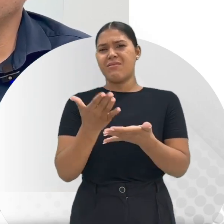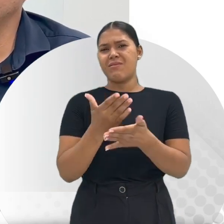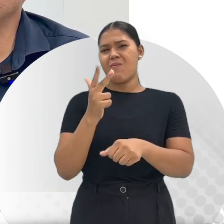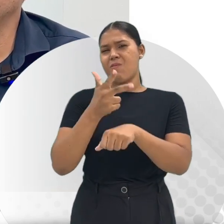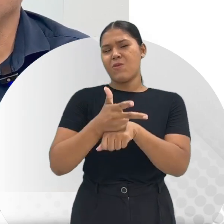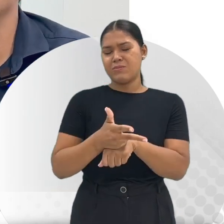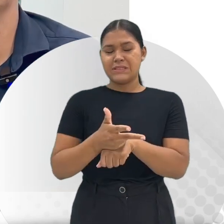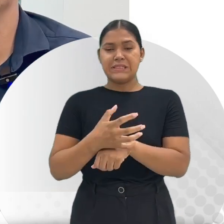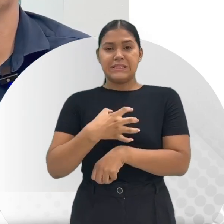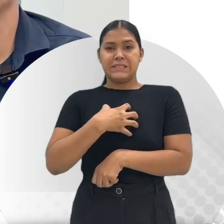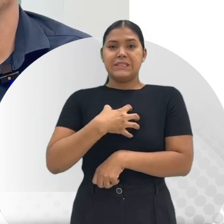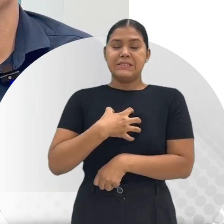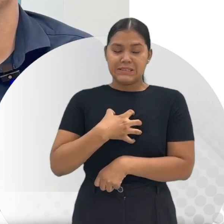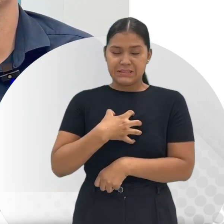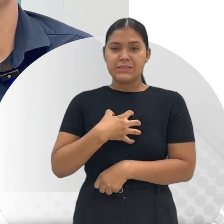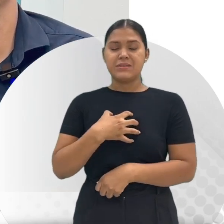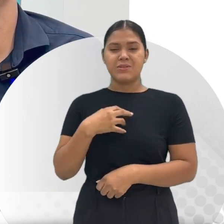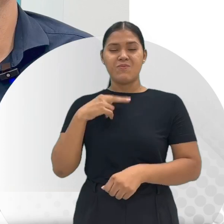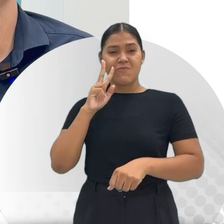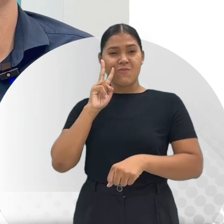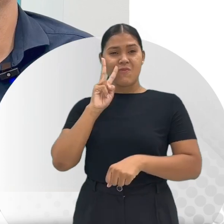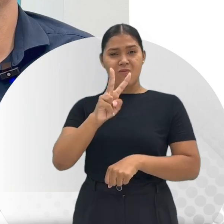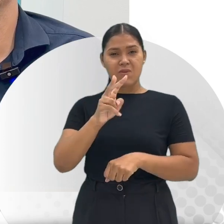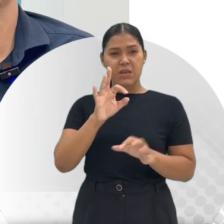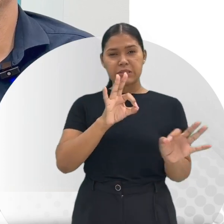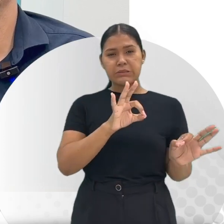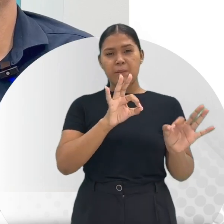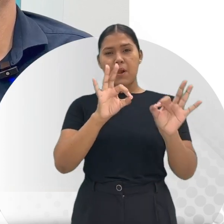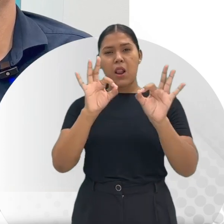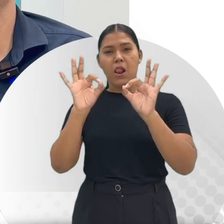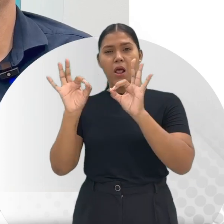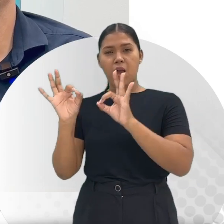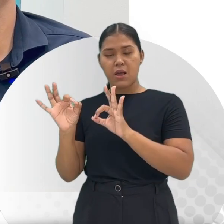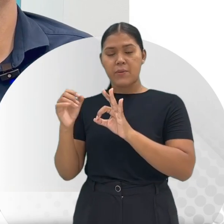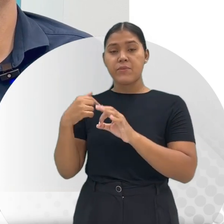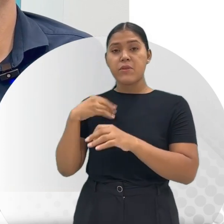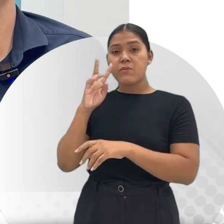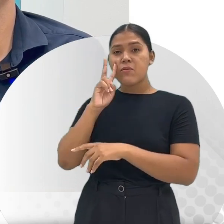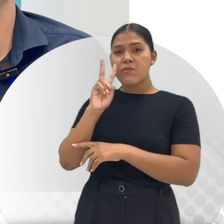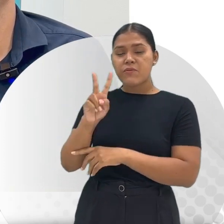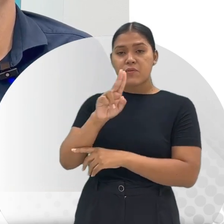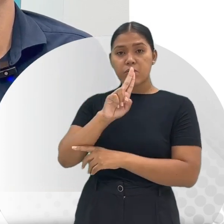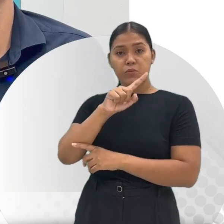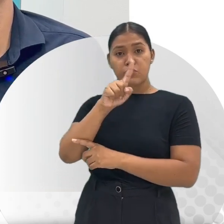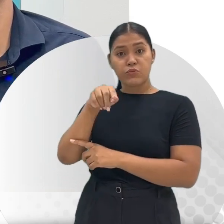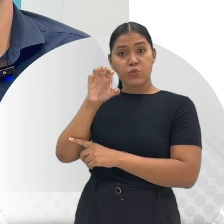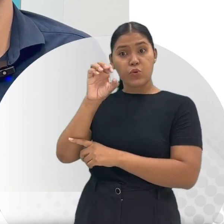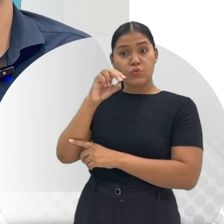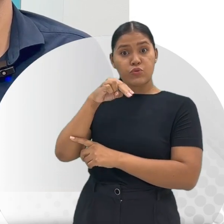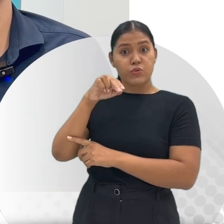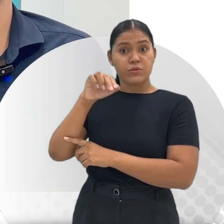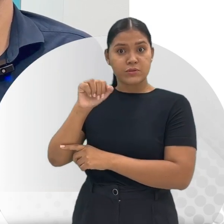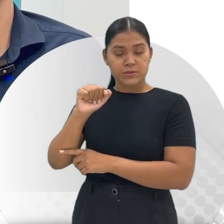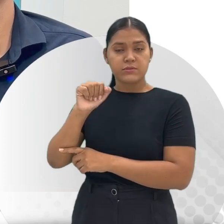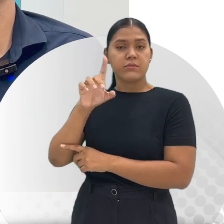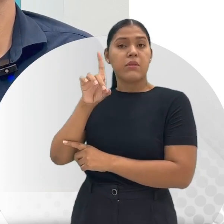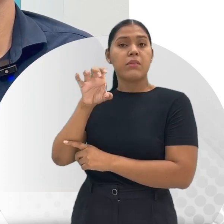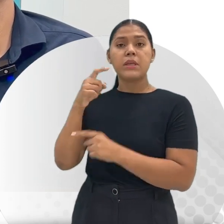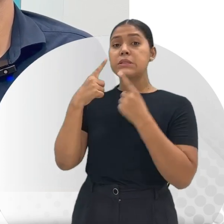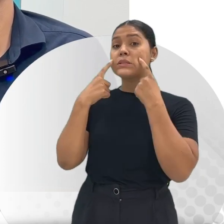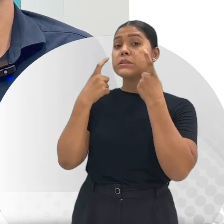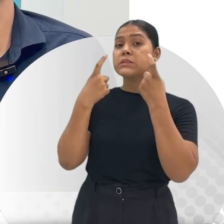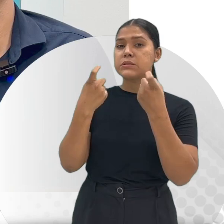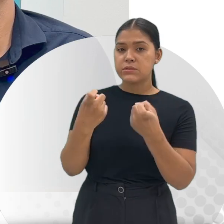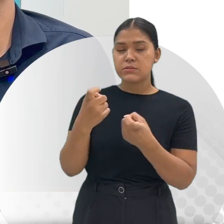bem tenso, assim, Sim. né? Eu assisti recentemente o Zona de Interesse, eu não sei se você viu, ele meio que conversa com esse, é um filme